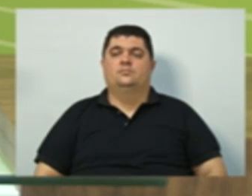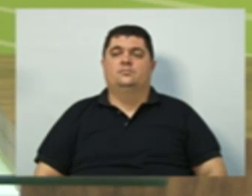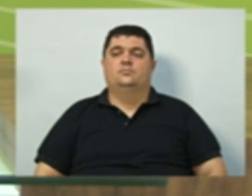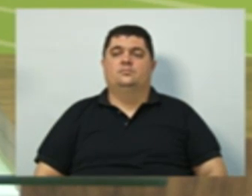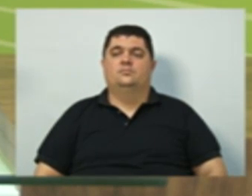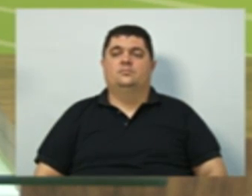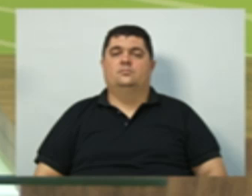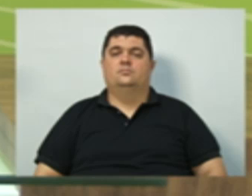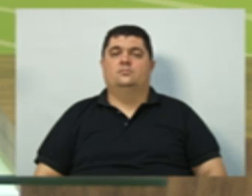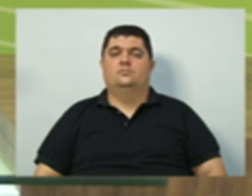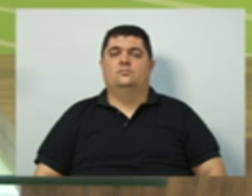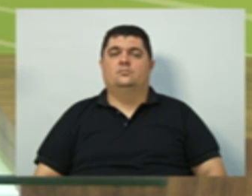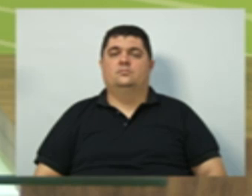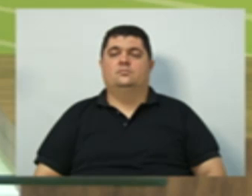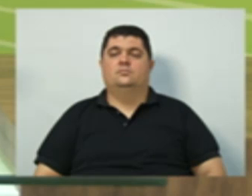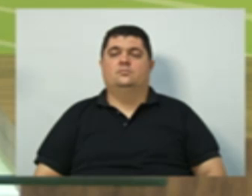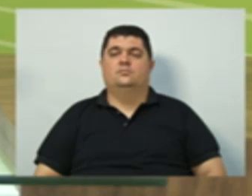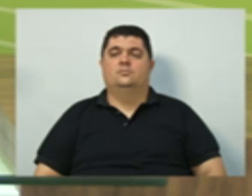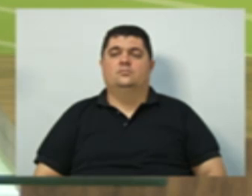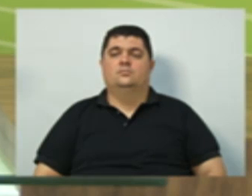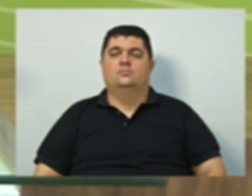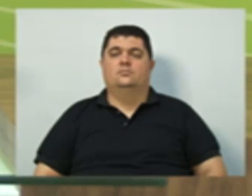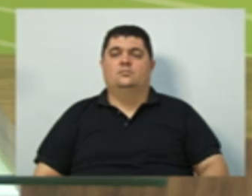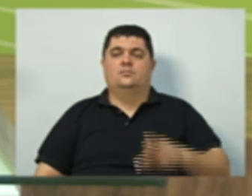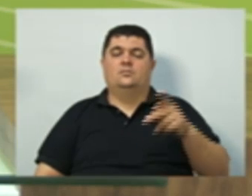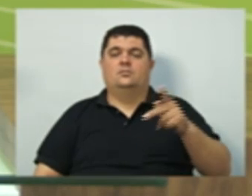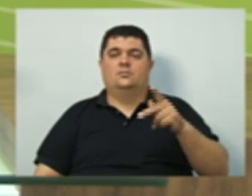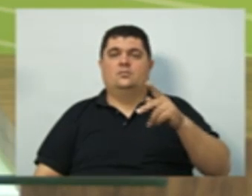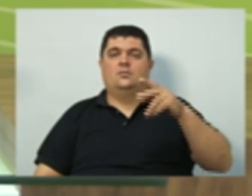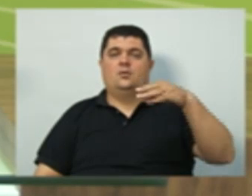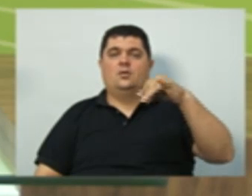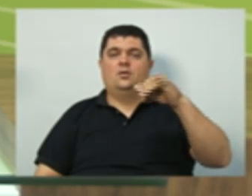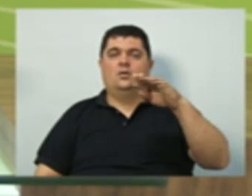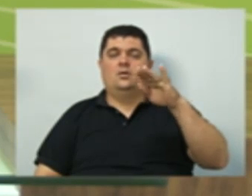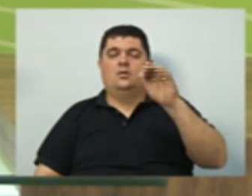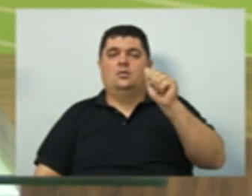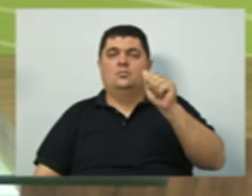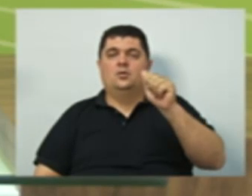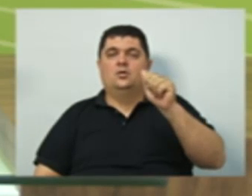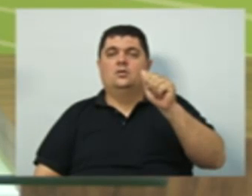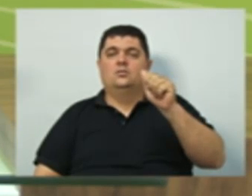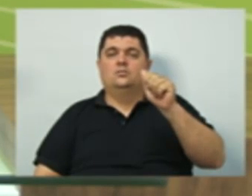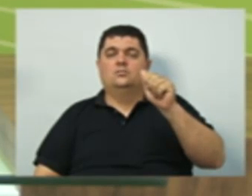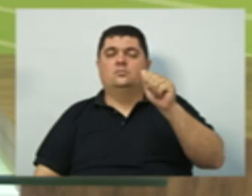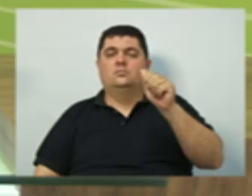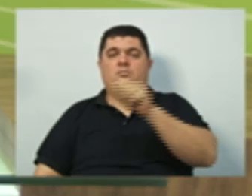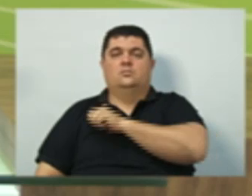poder encerrar, professor Maria do Socorro está colocando aqui os alunos Kélia,